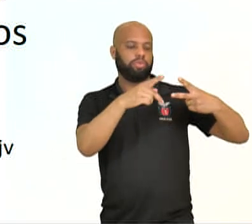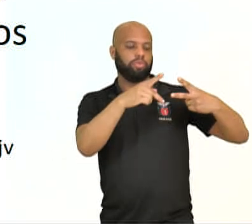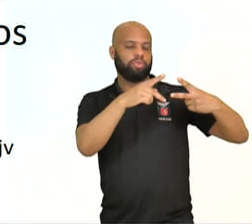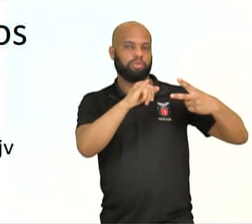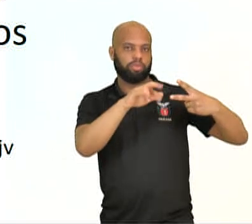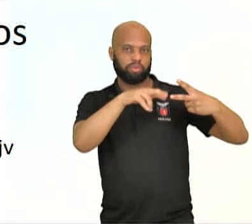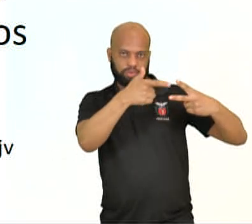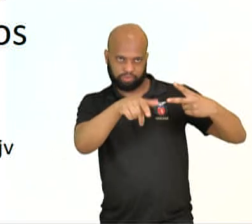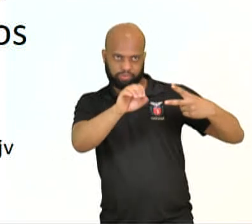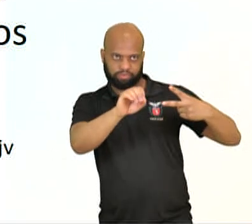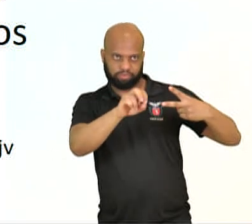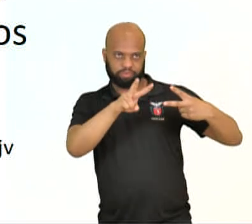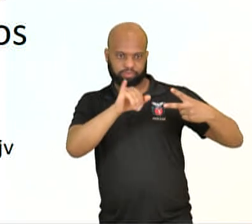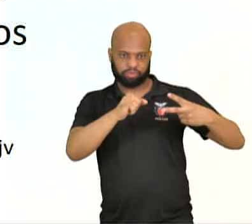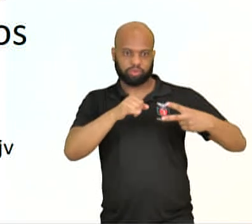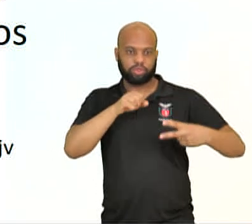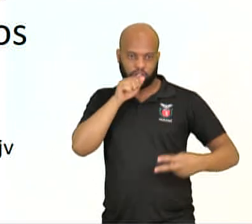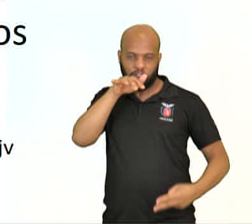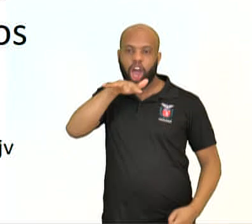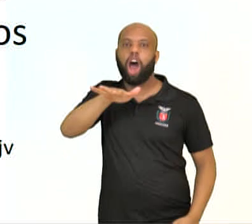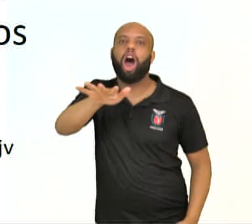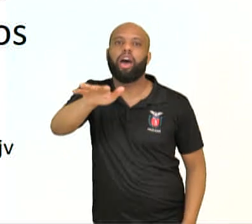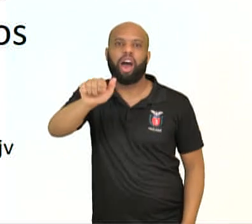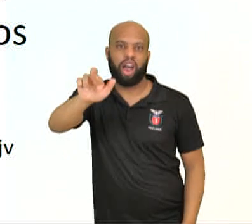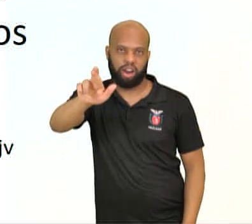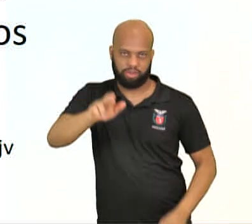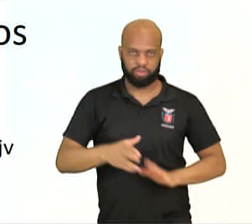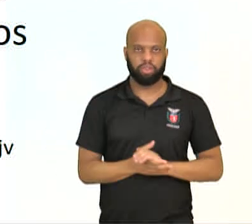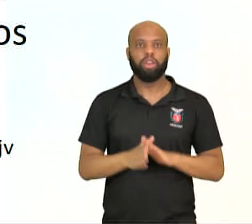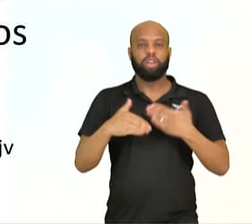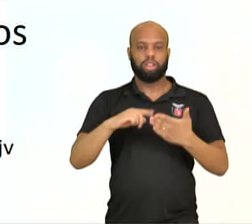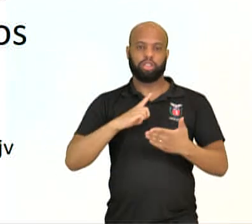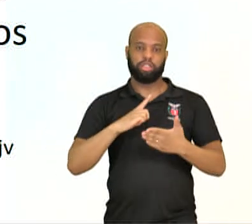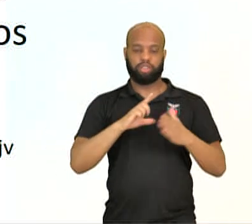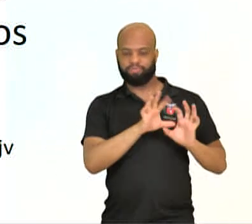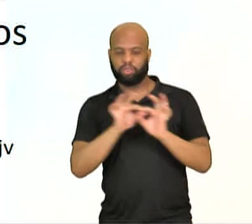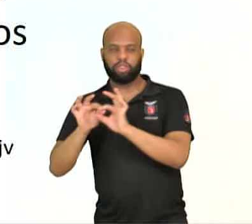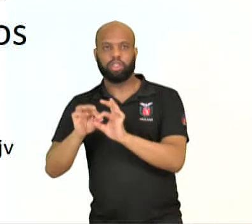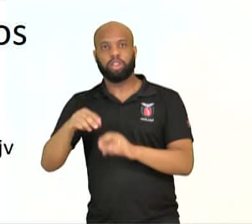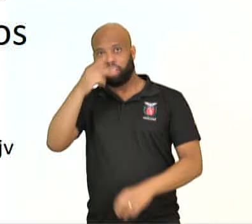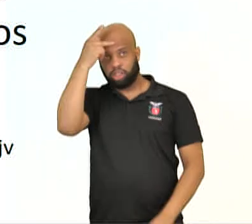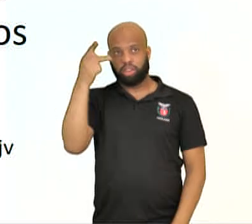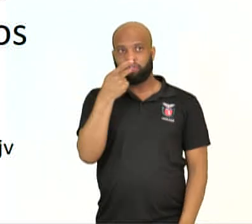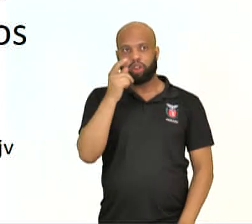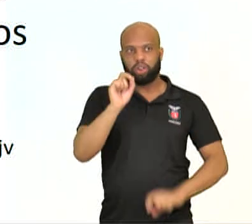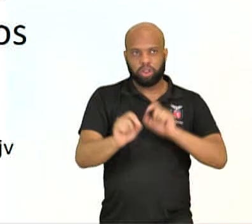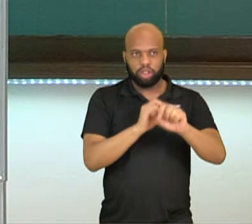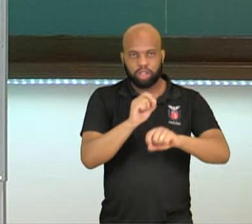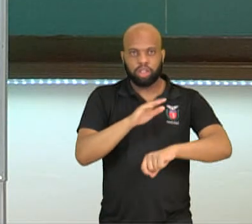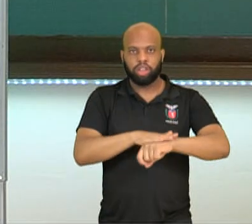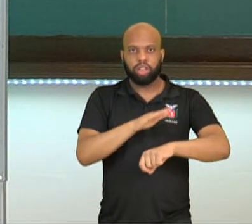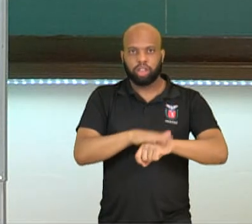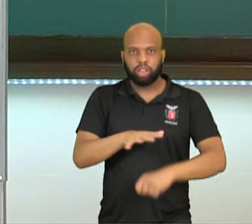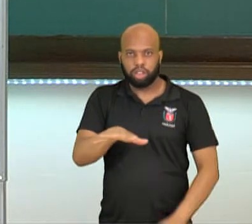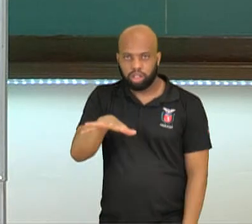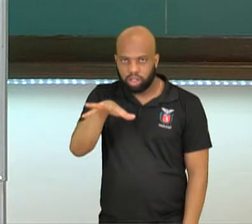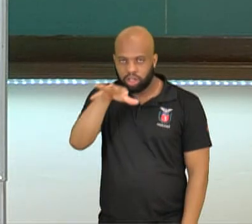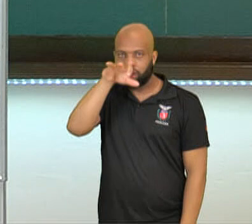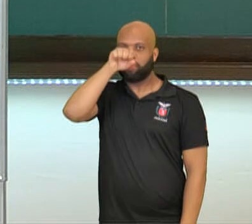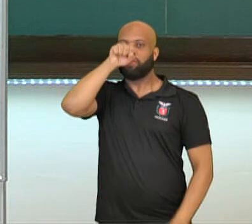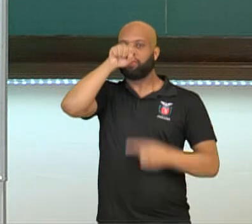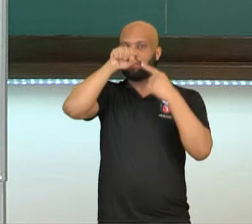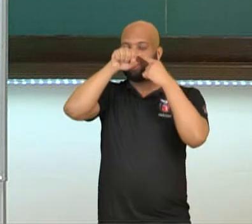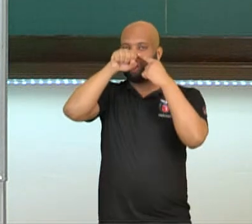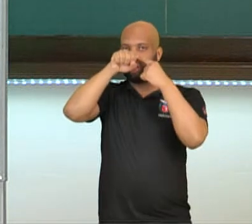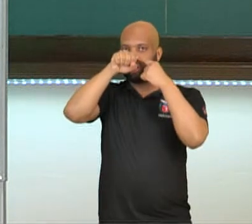eliminar o ar desses pulmões. Nesse momento, nesse contexto que muitas pessoas falam que na hora de inspirar eu devo puxar